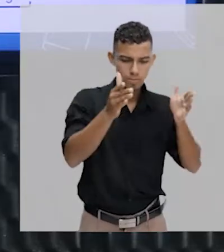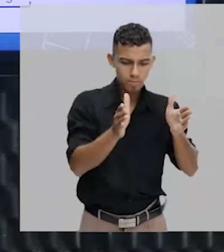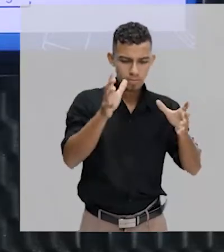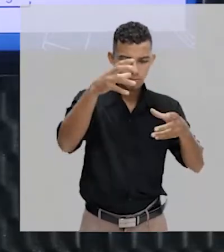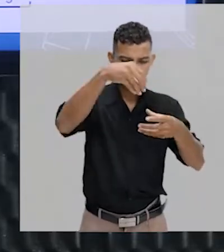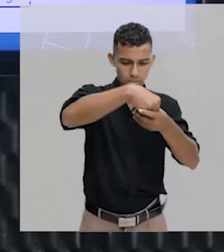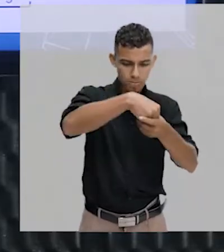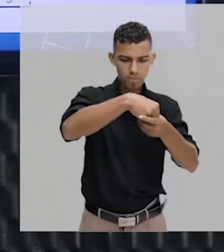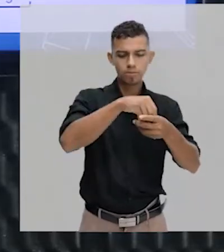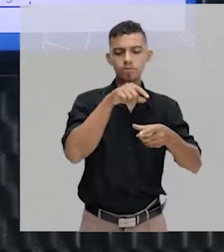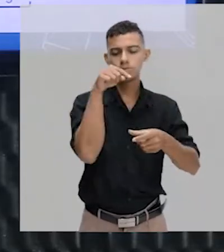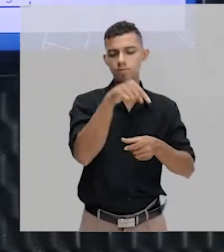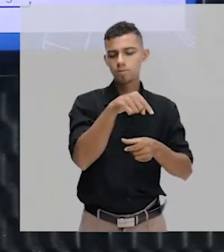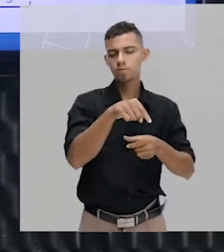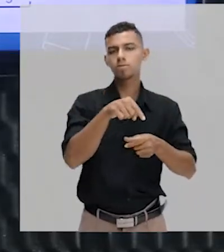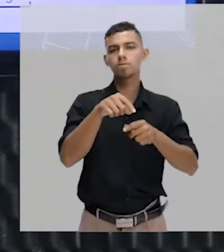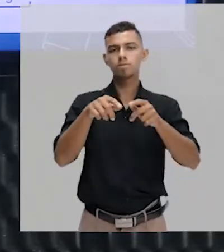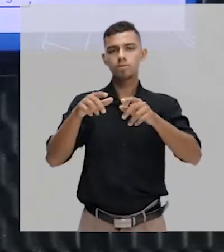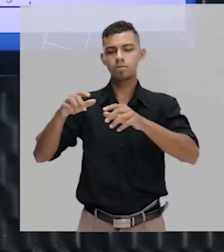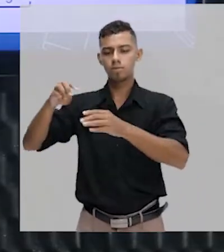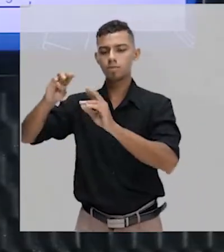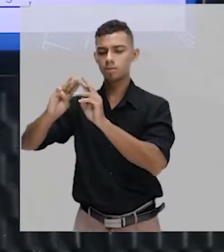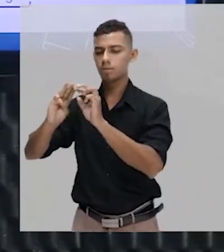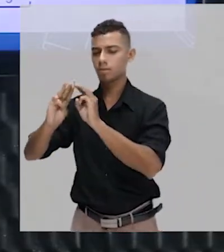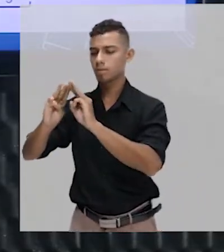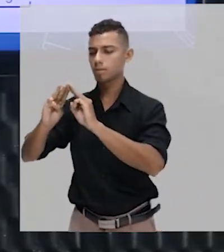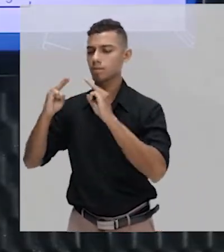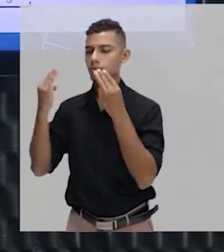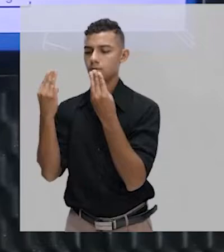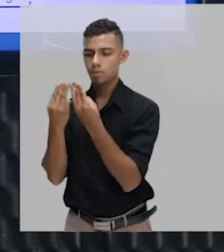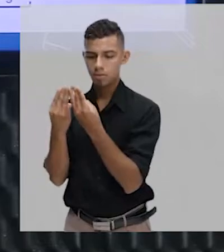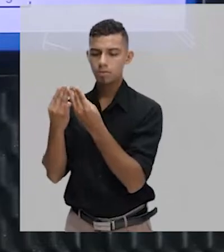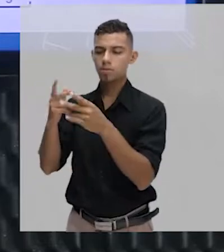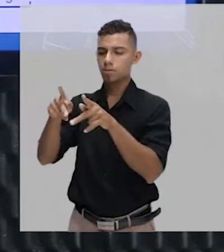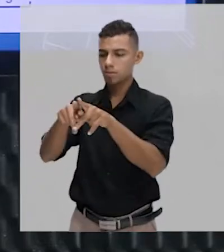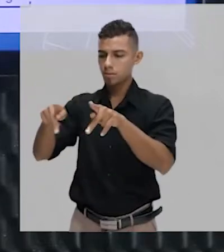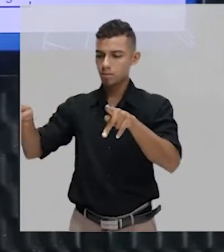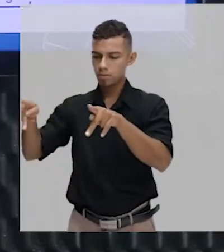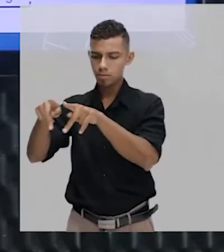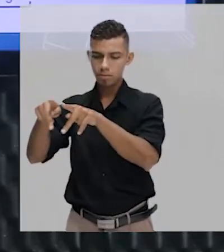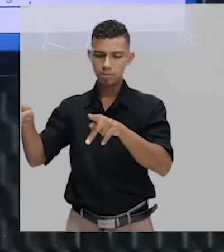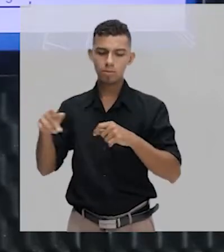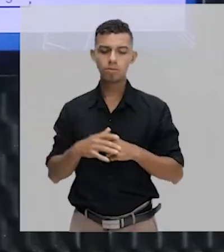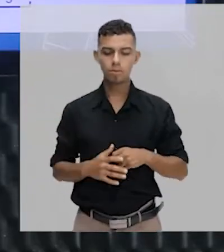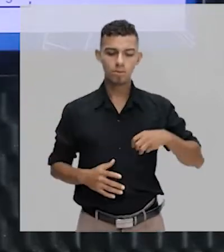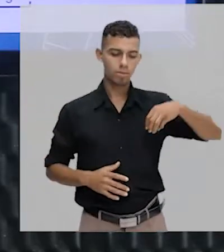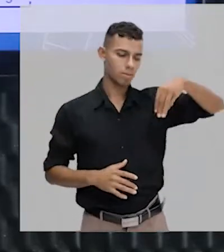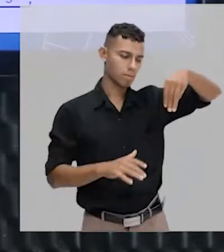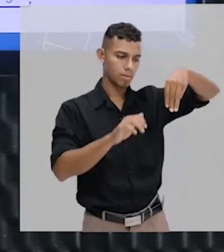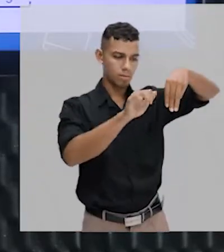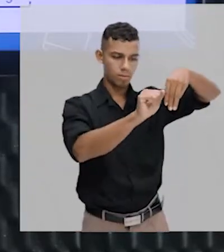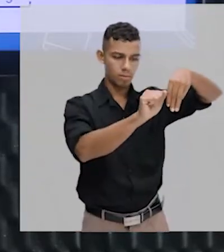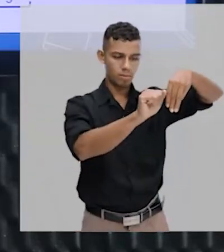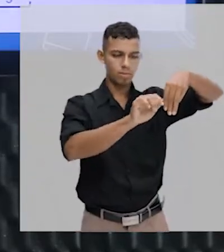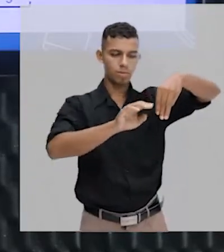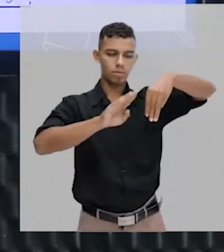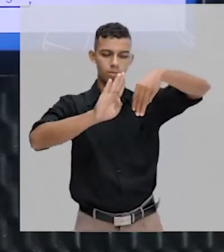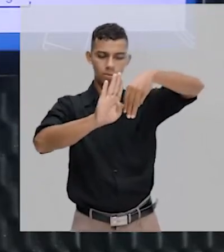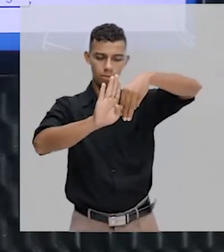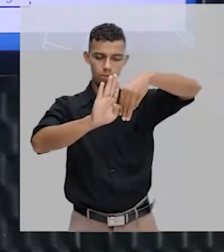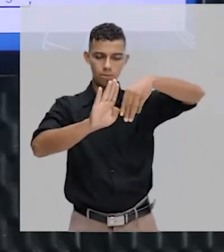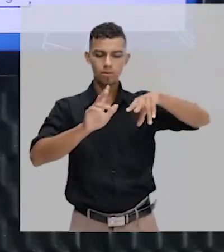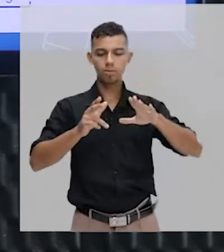dos produtos. Então, MA mais MB vai ser igual a MC mais